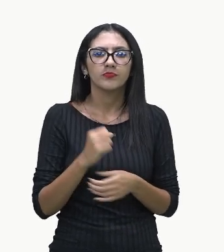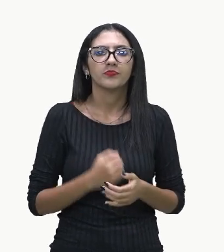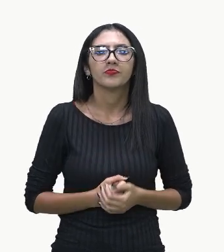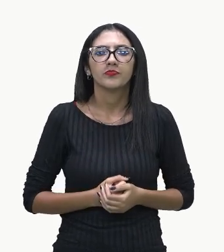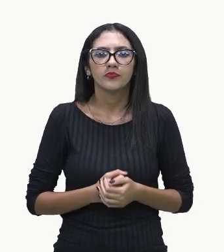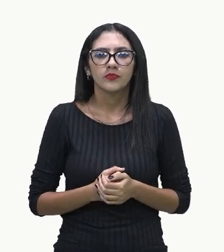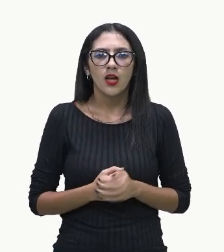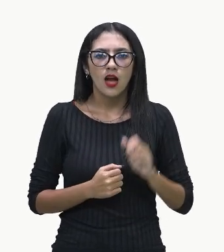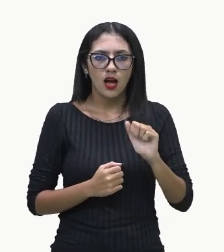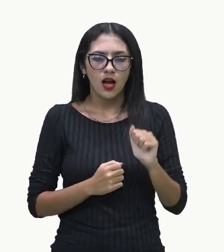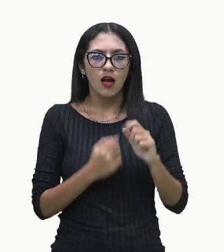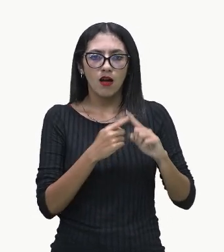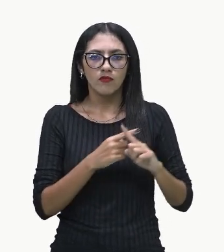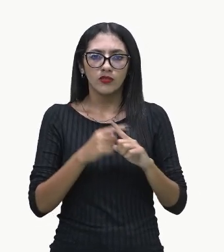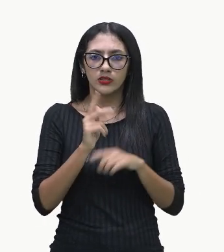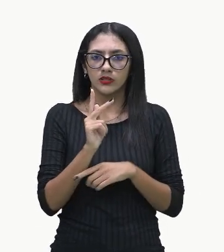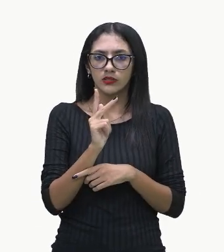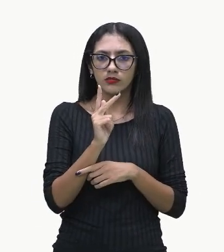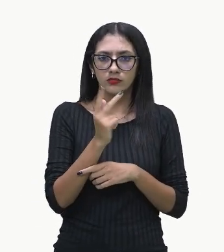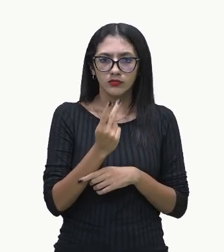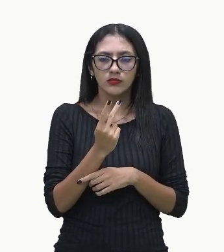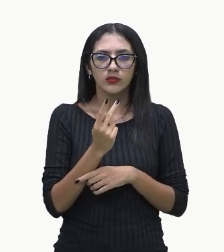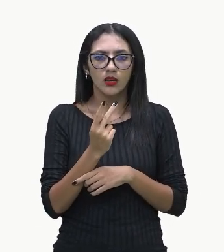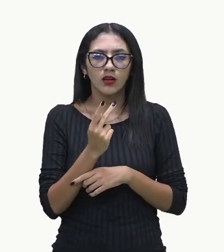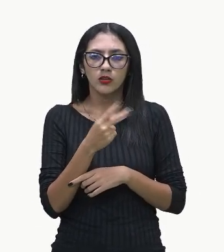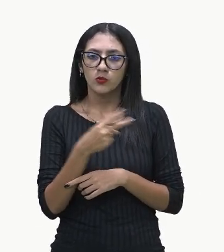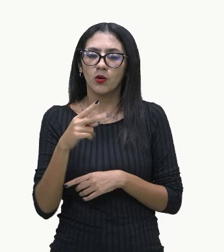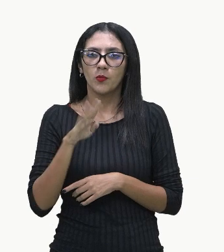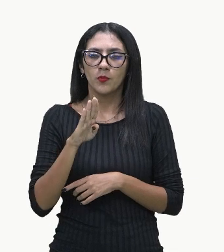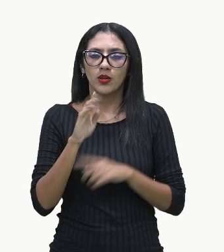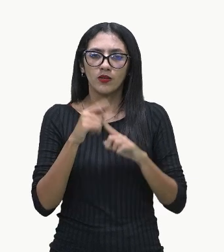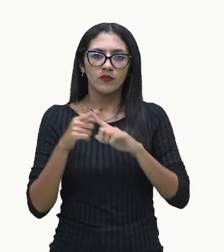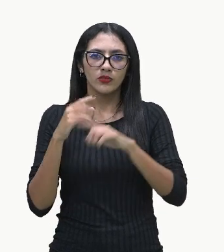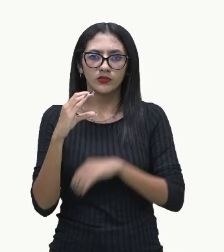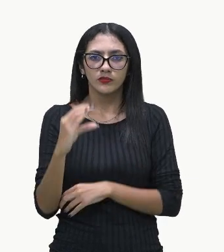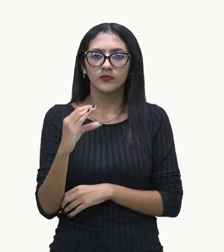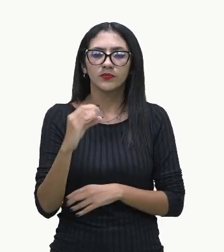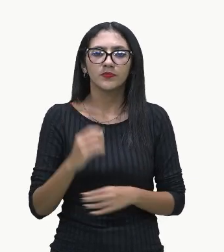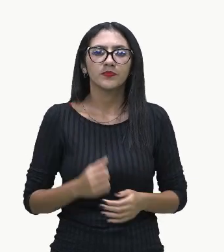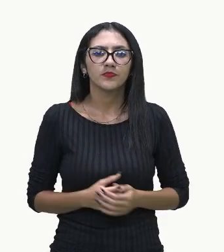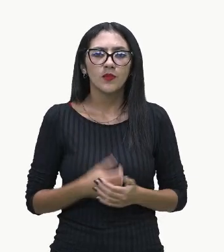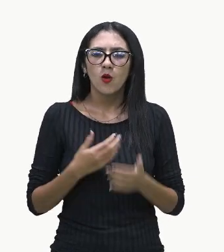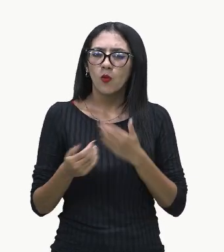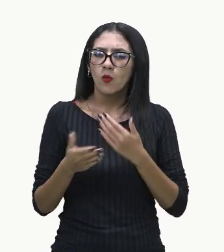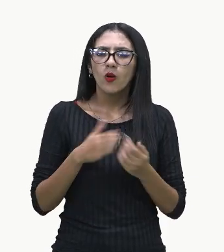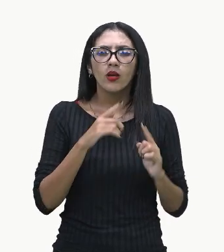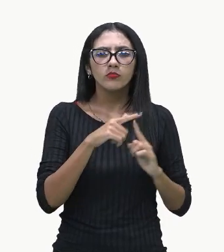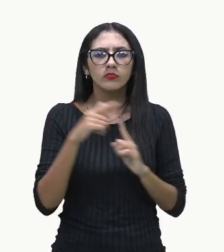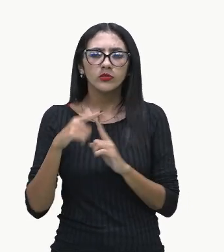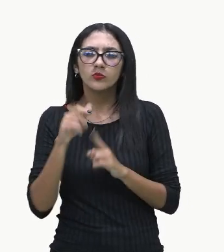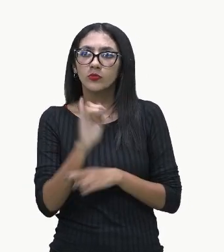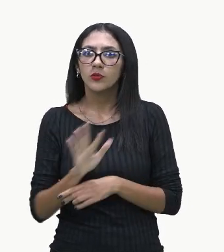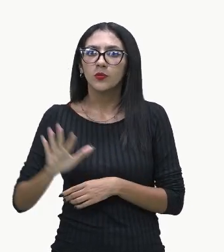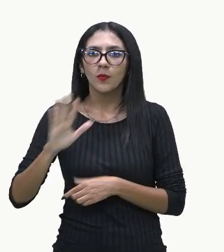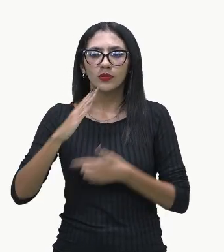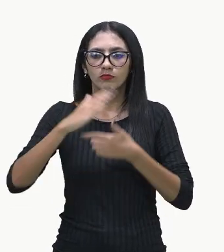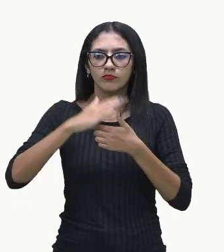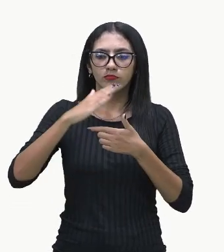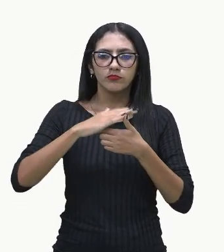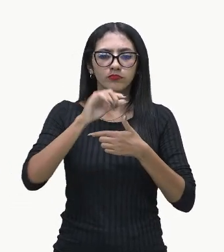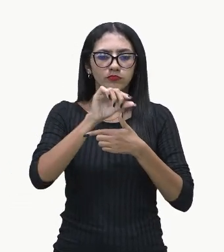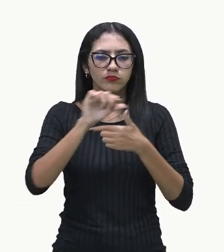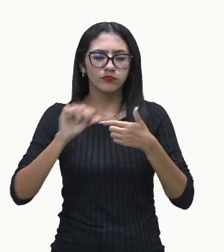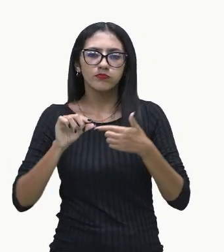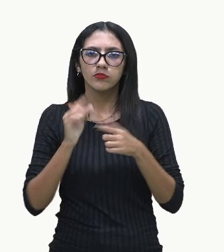produto dos catetos. Em qualquer triângulo, em todo triângulo retângulo, se você multiplicar ali a hipotenusa pela